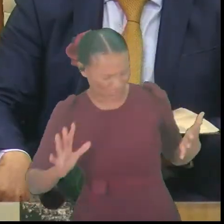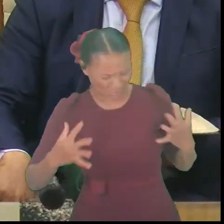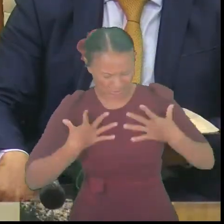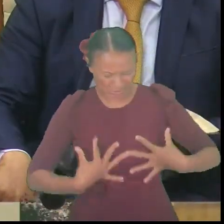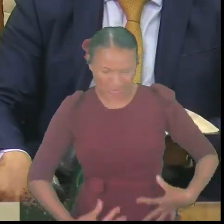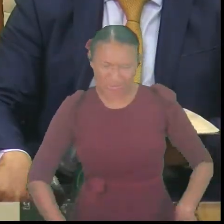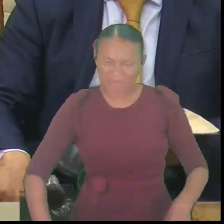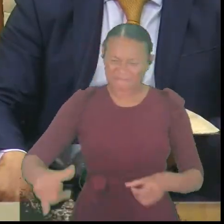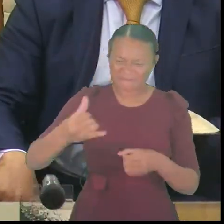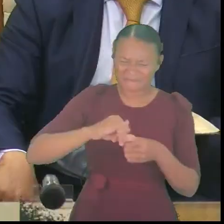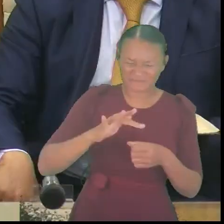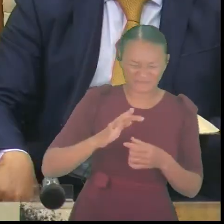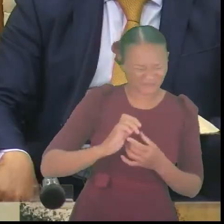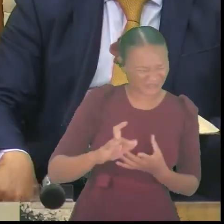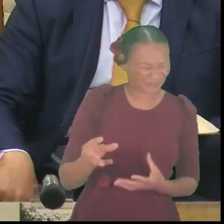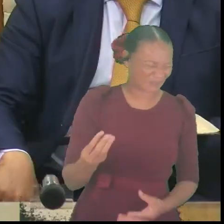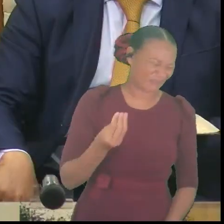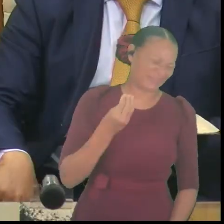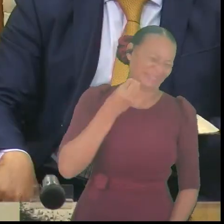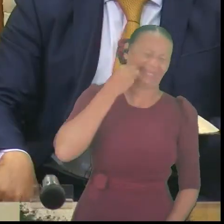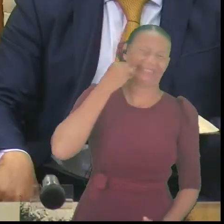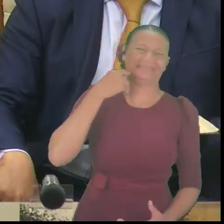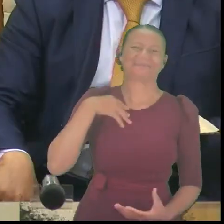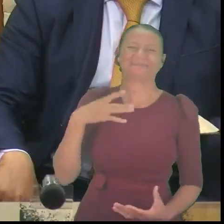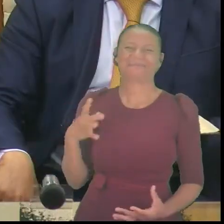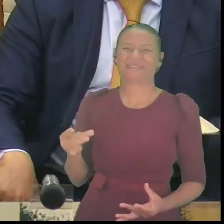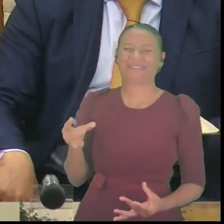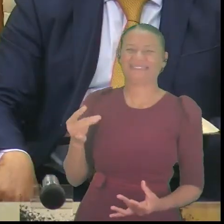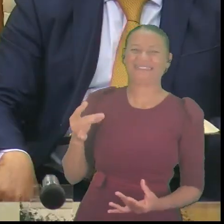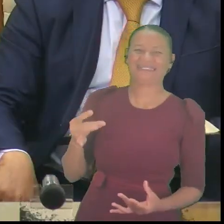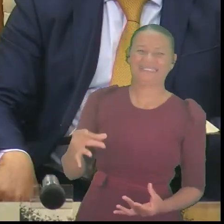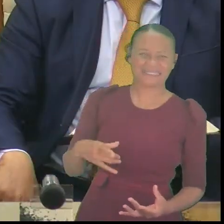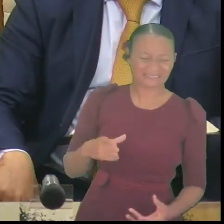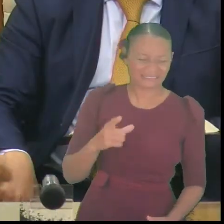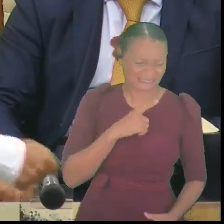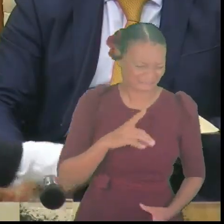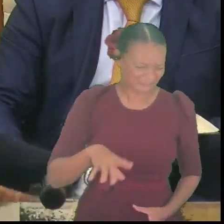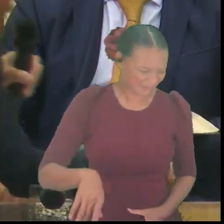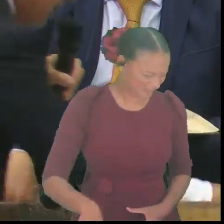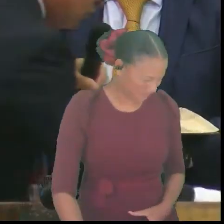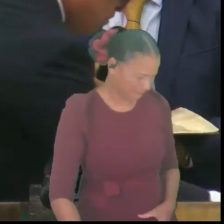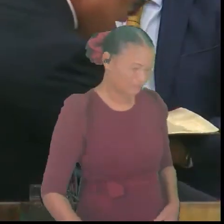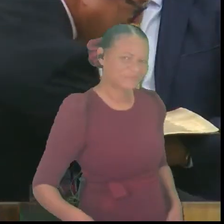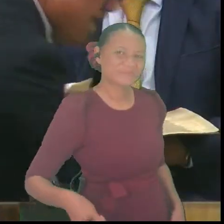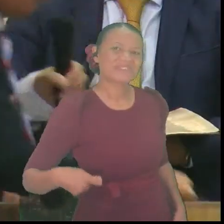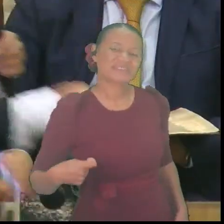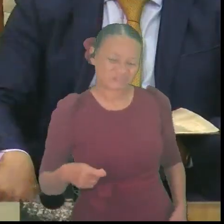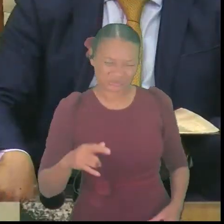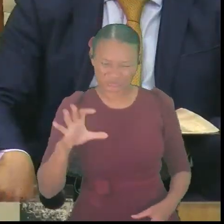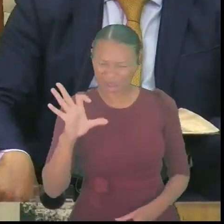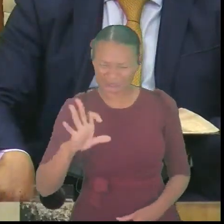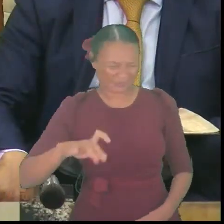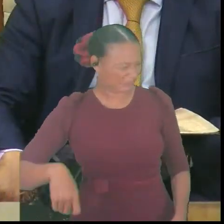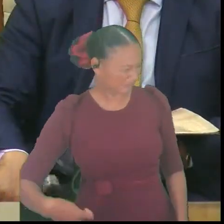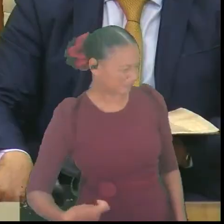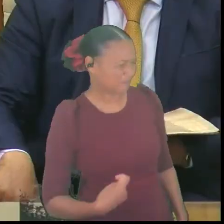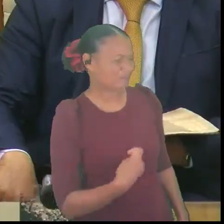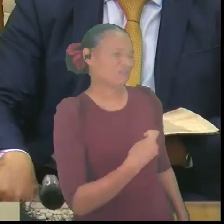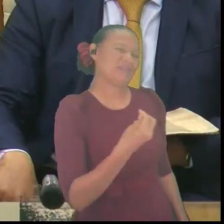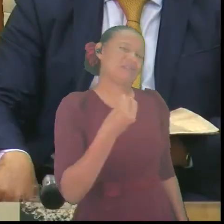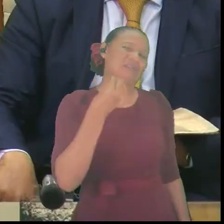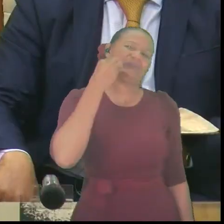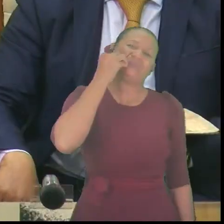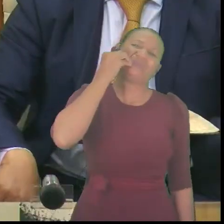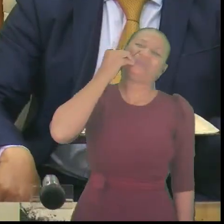vinagre com fel que lhe deram a boca quando eles têm sede, e alguém diz: você tem sede? Foi lá e pegou o caniço do banheiro e colocou na boca